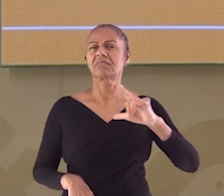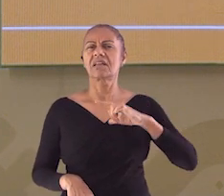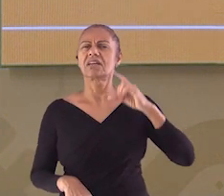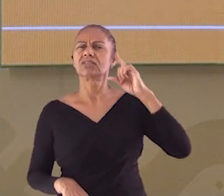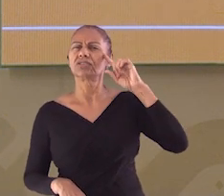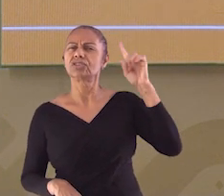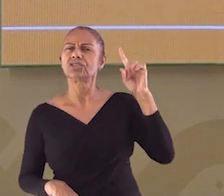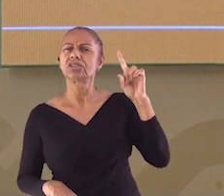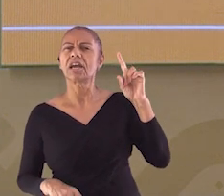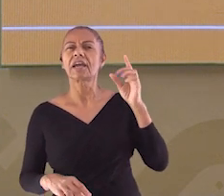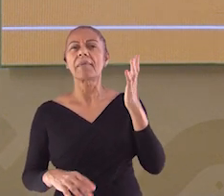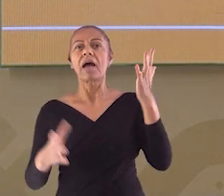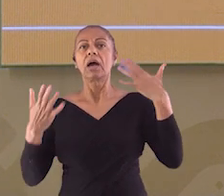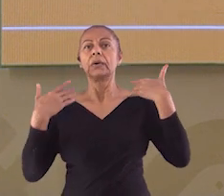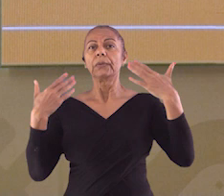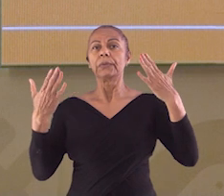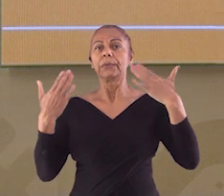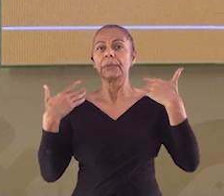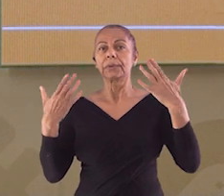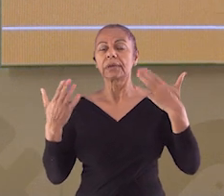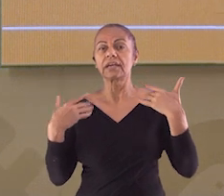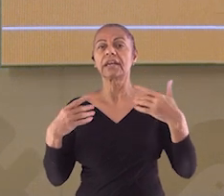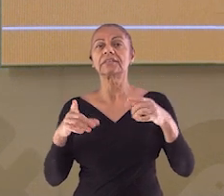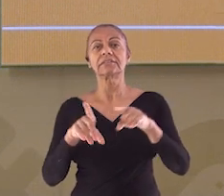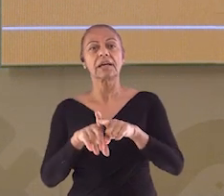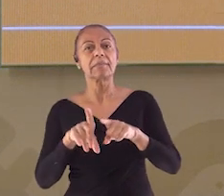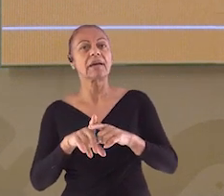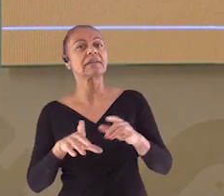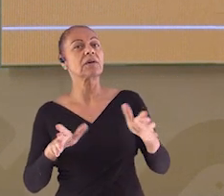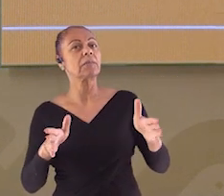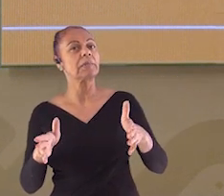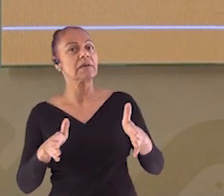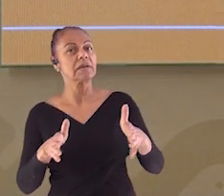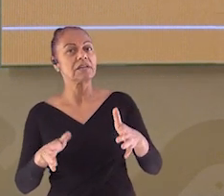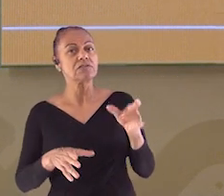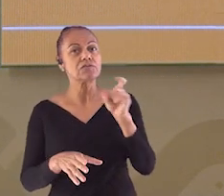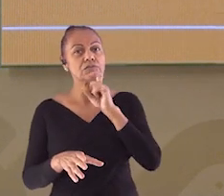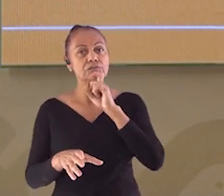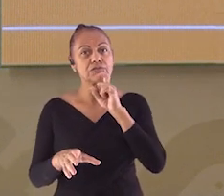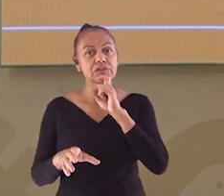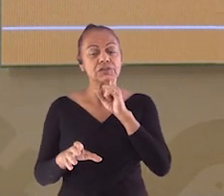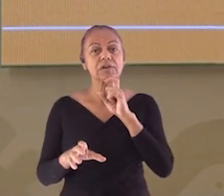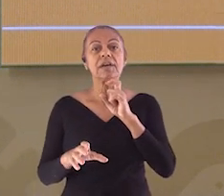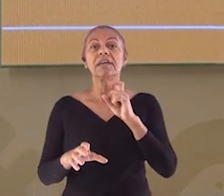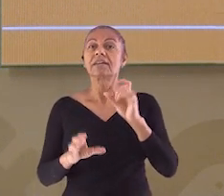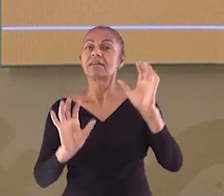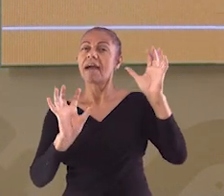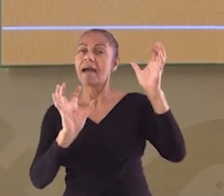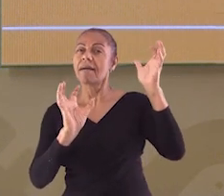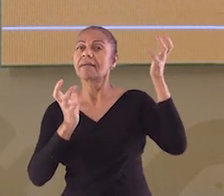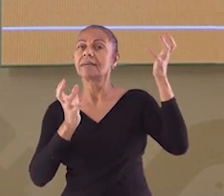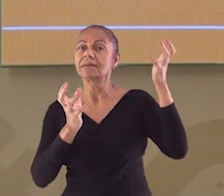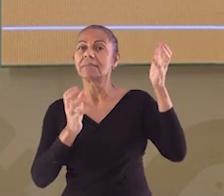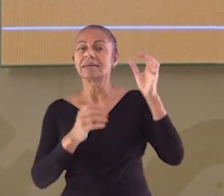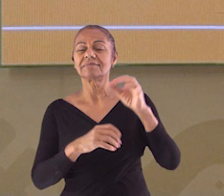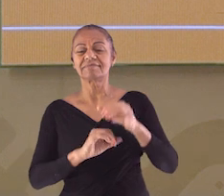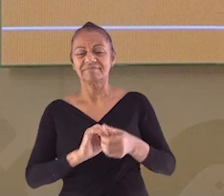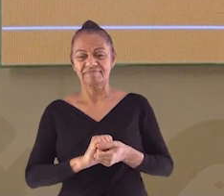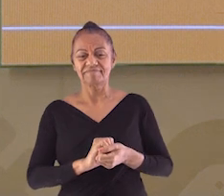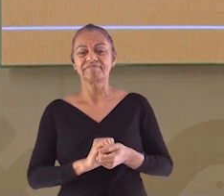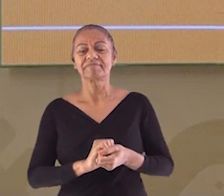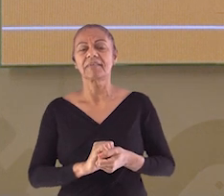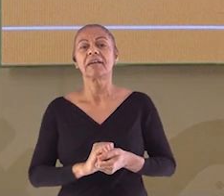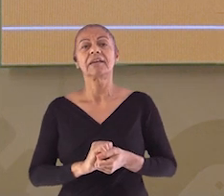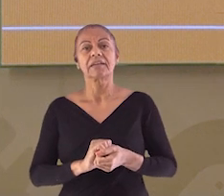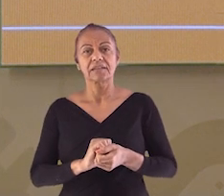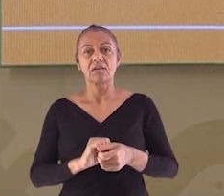E isso acontece devido a momentos que são chamados de estação climática. E as estações do ano são a primavera,